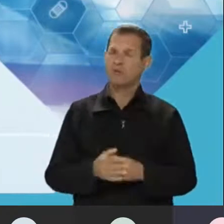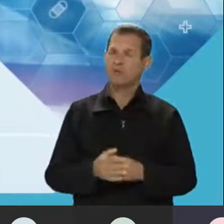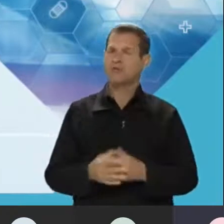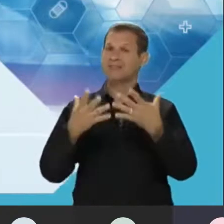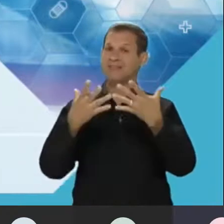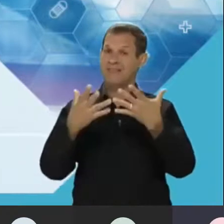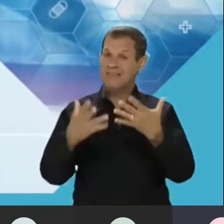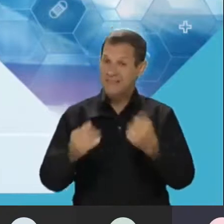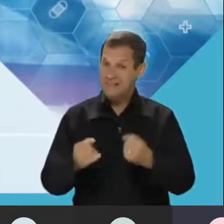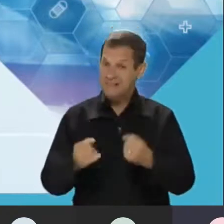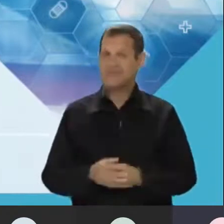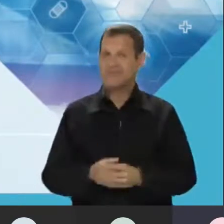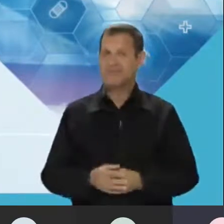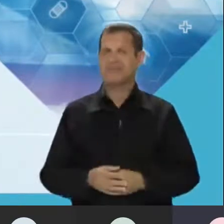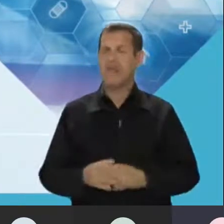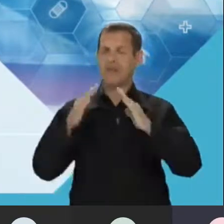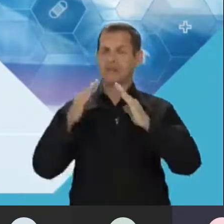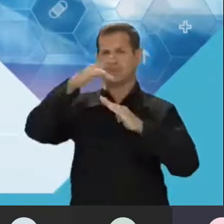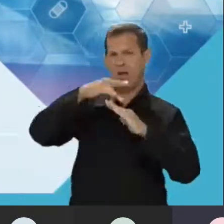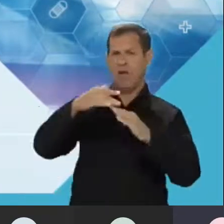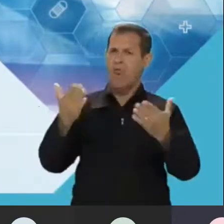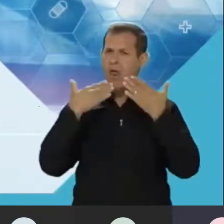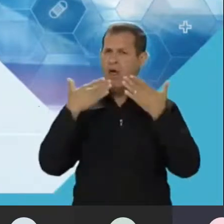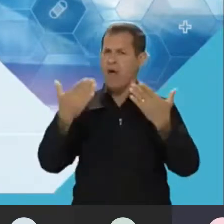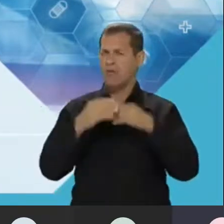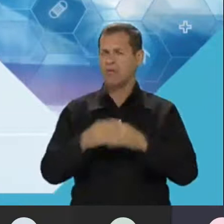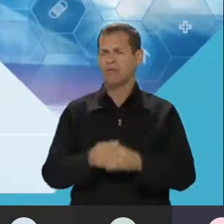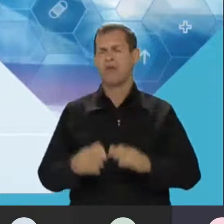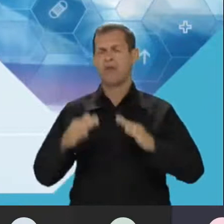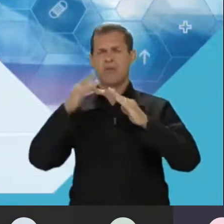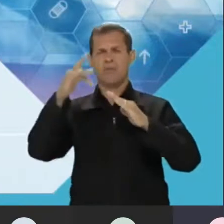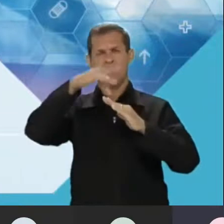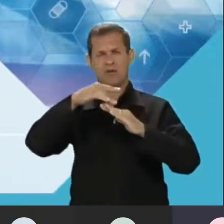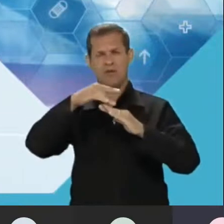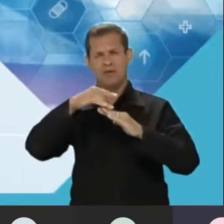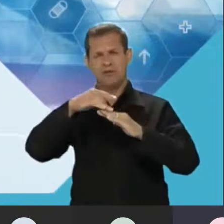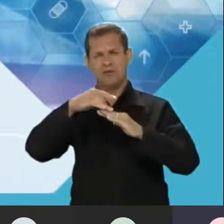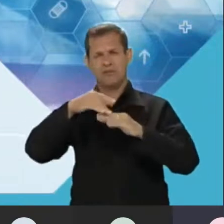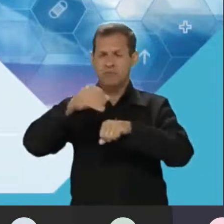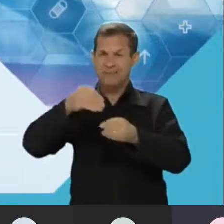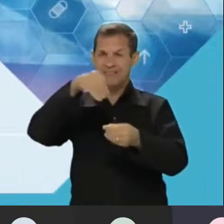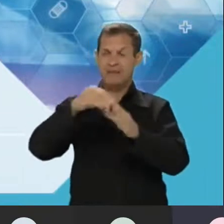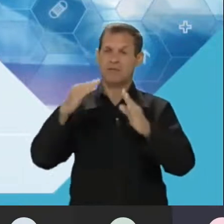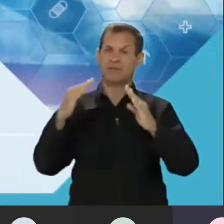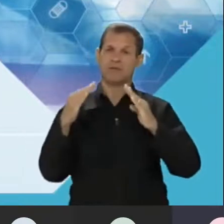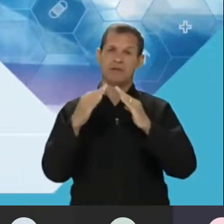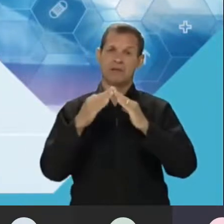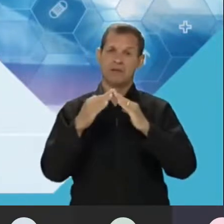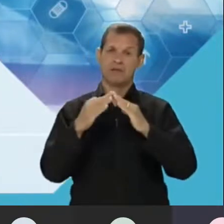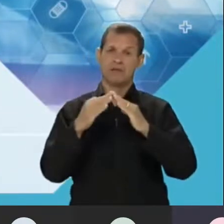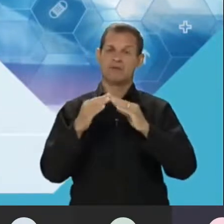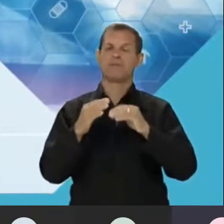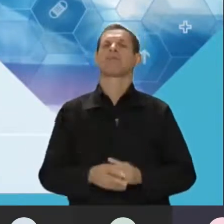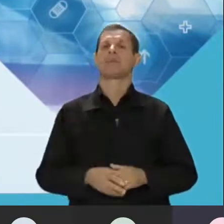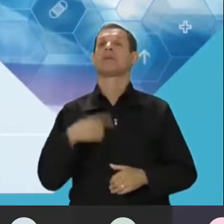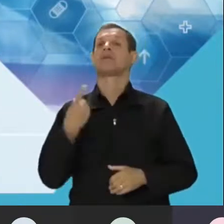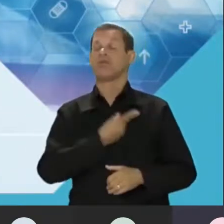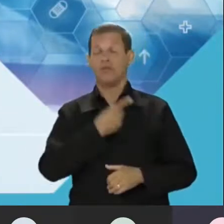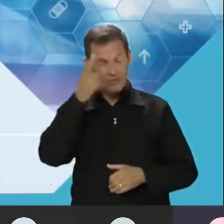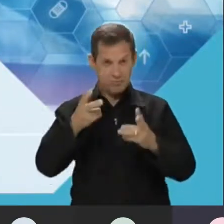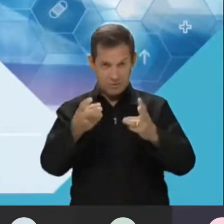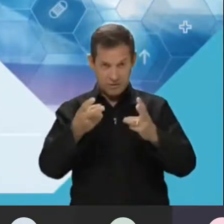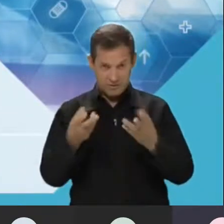ser absorvida. Consequentemente, esse calor absorvido pela cobertura vai ser transmitido para o interior dessa nossa edificação e